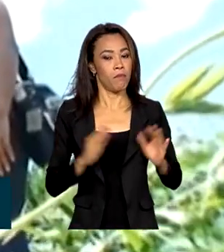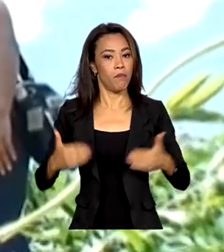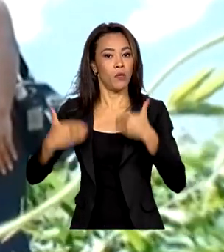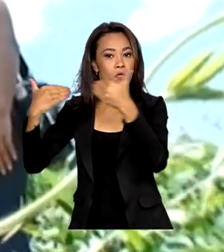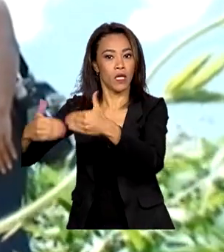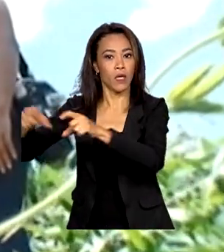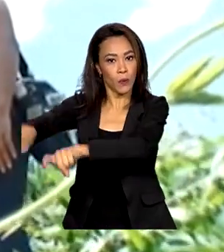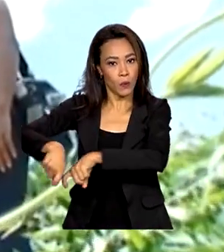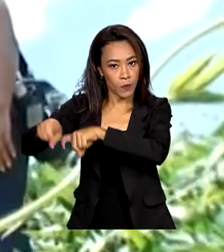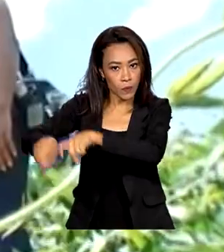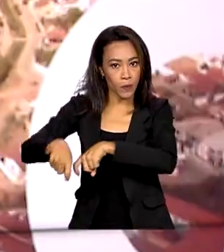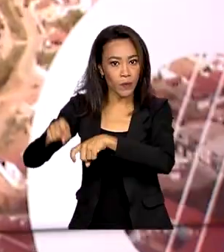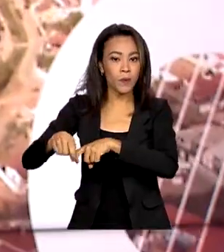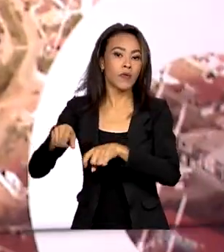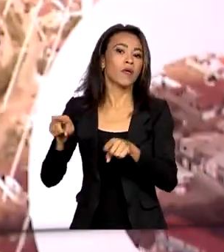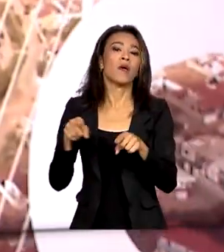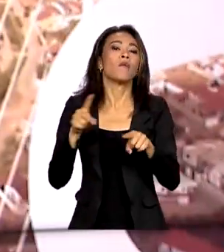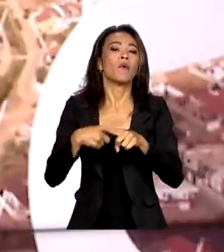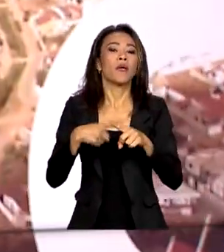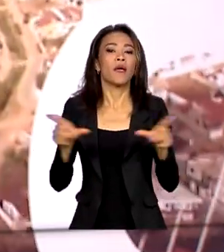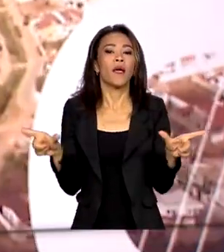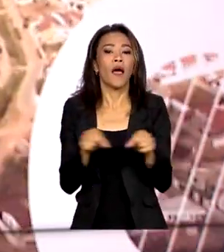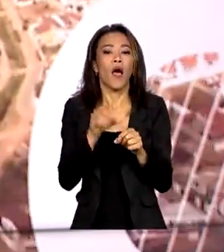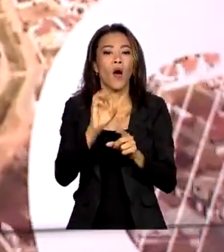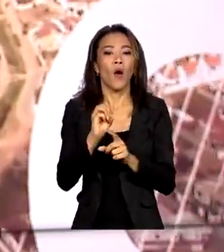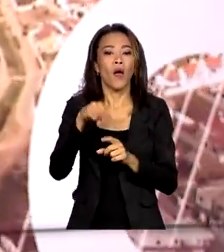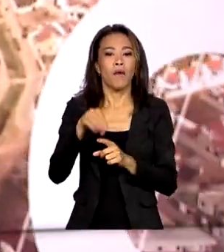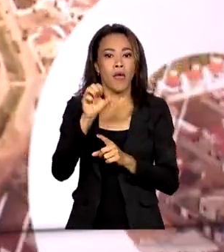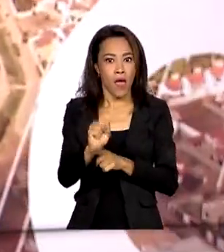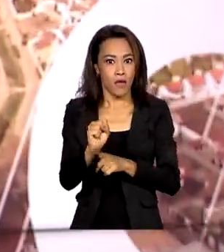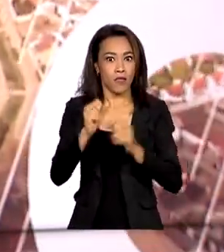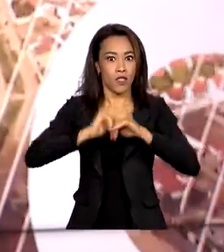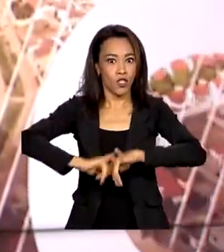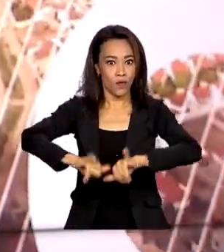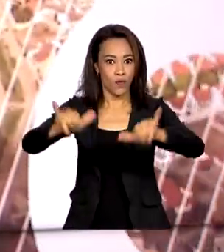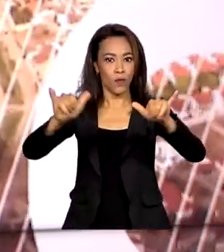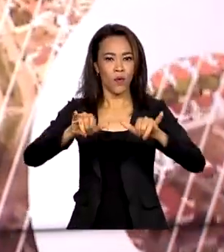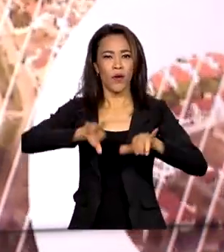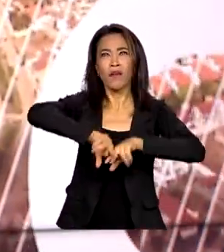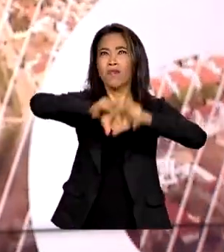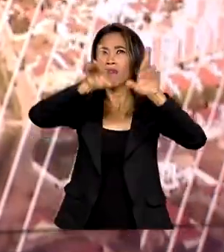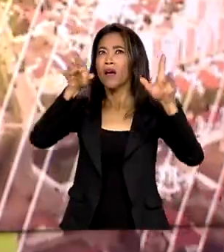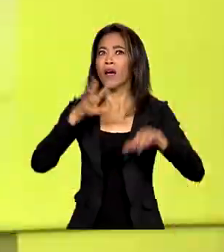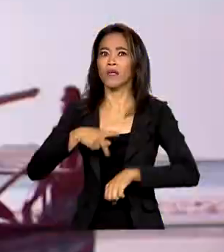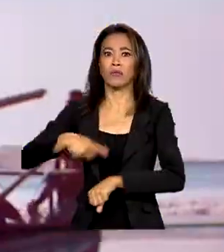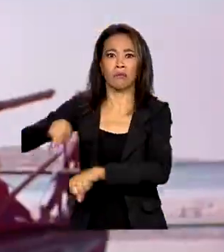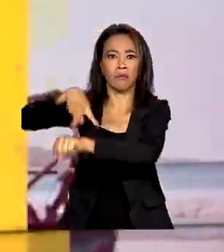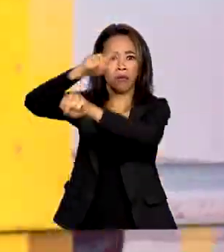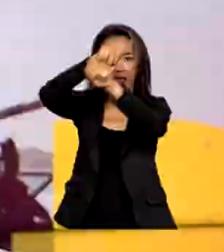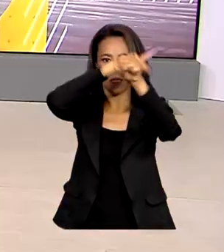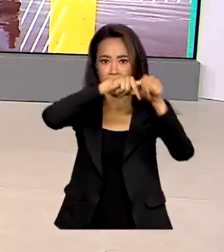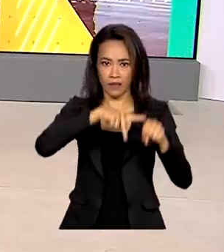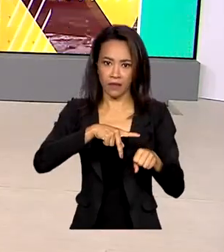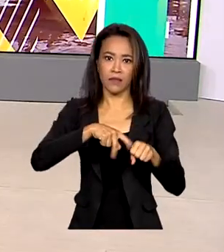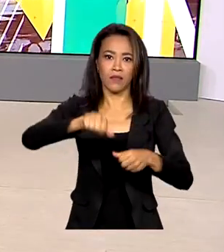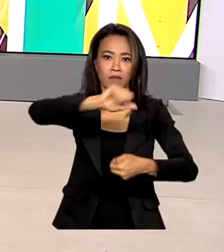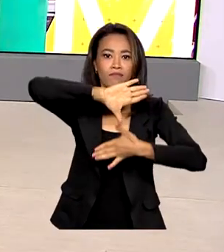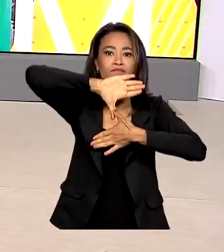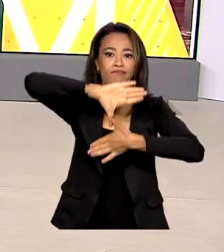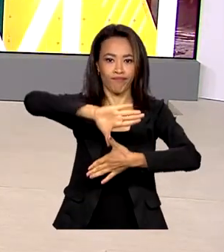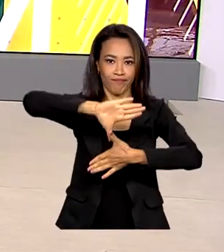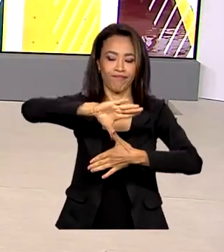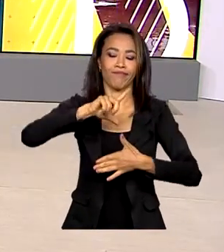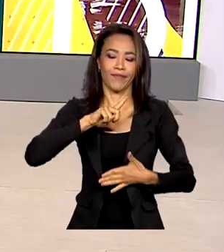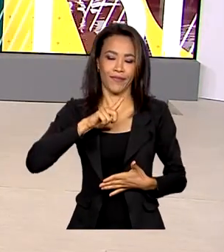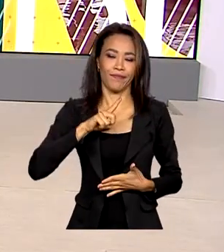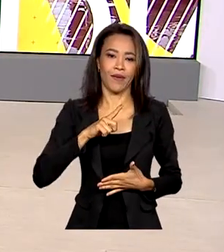após a Organização Mundial de Saúde confirmar surto da doença em vários países do continente americano. A